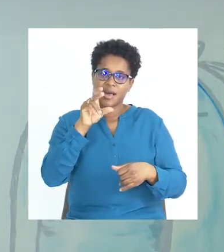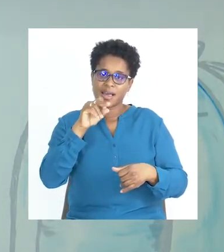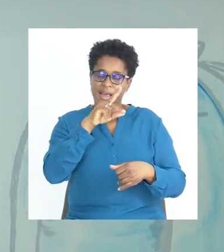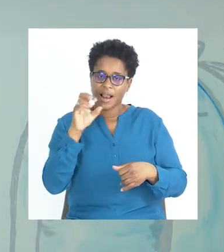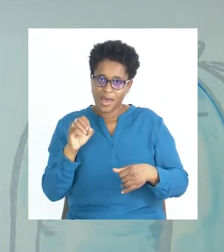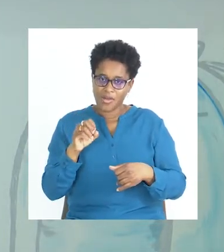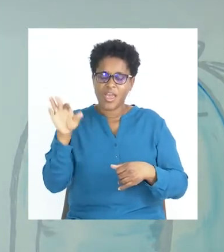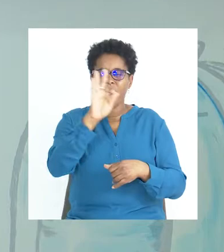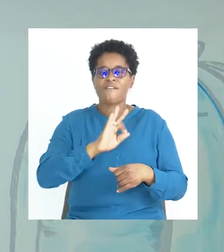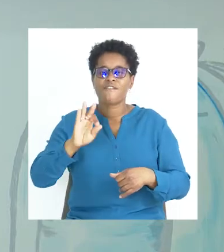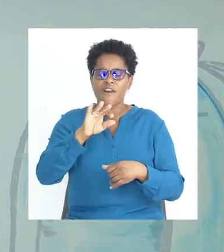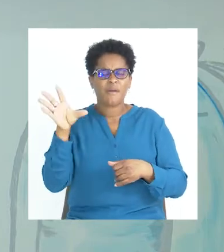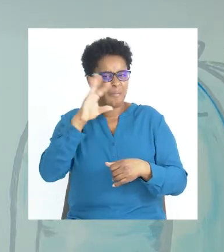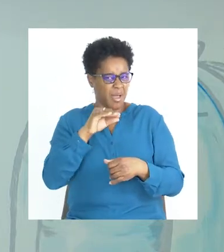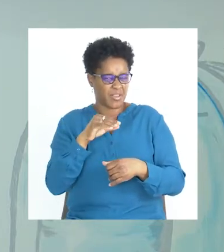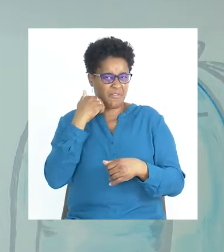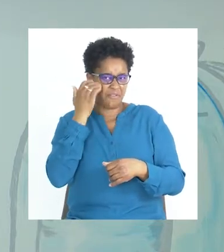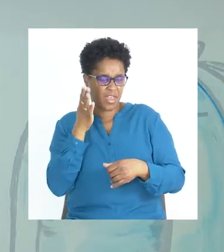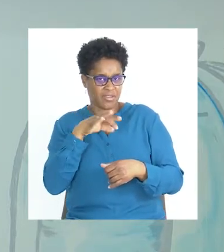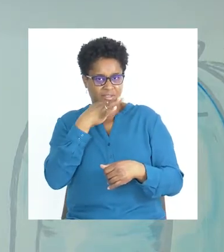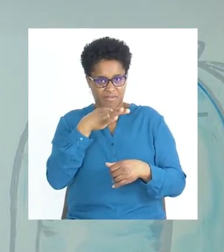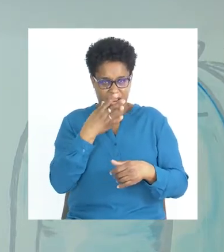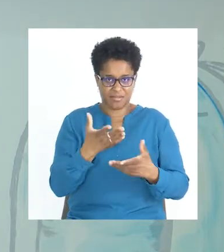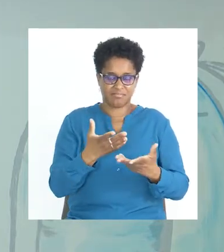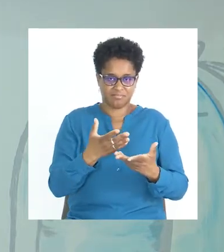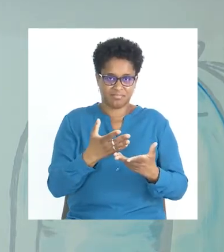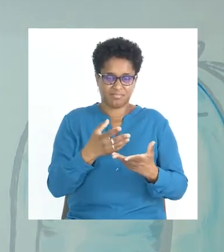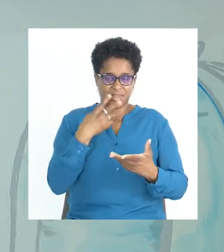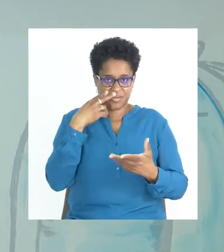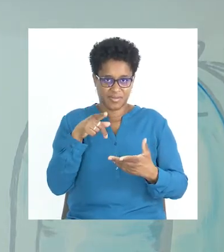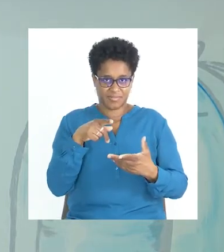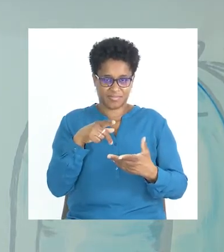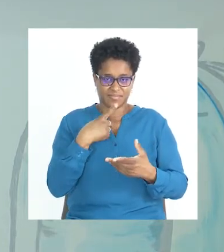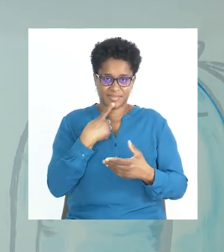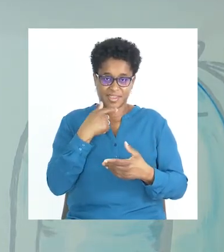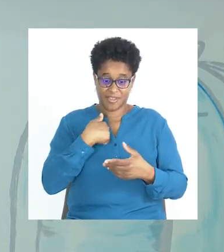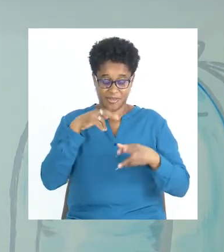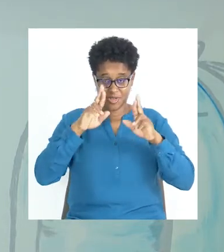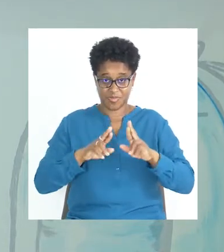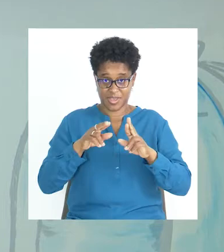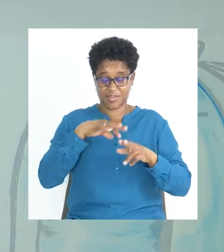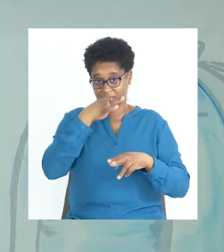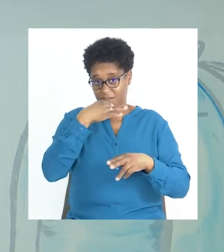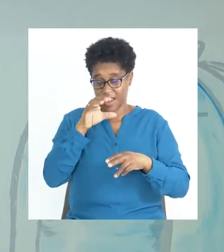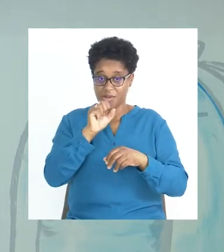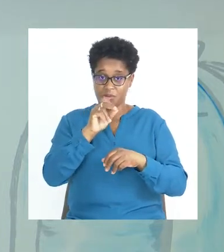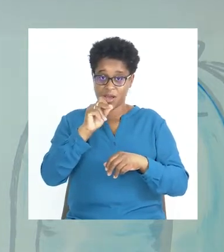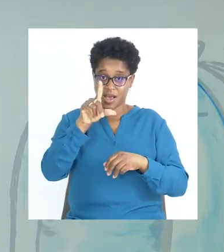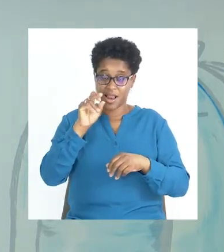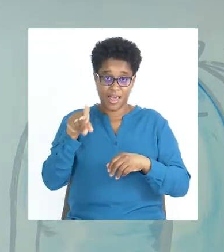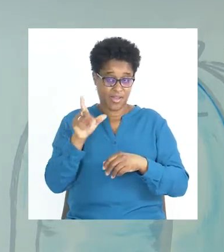forma mais deselegante de usar a palavra. Já sabes quais são, assim? Então, espero que não vais utilizar o